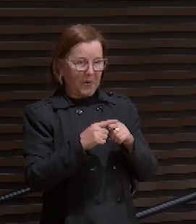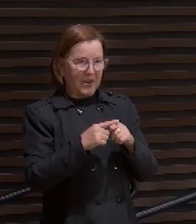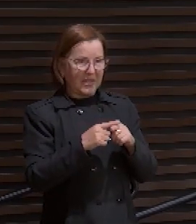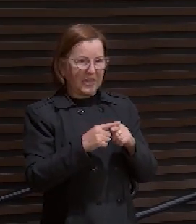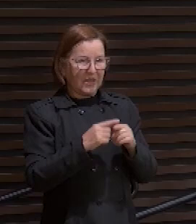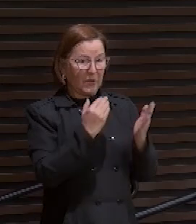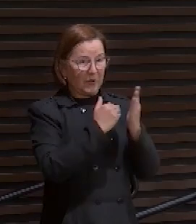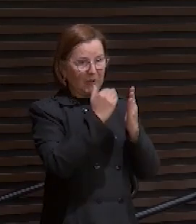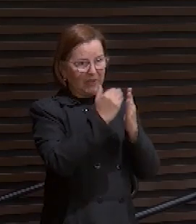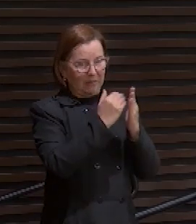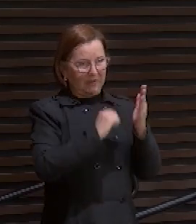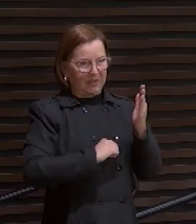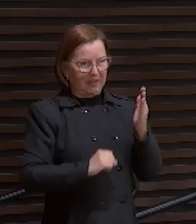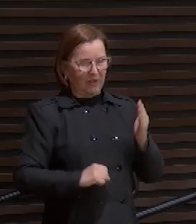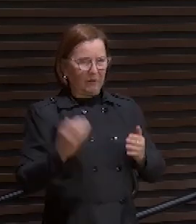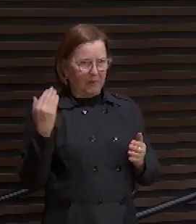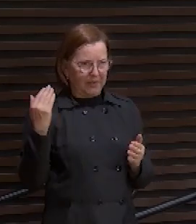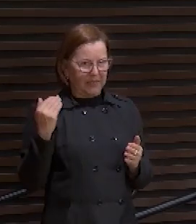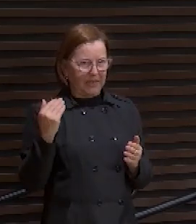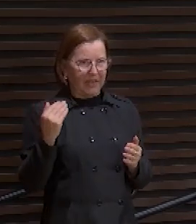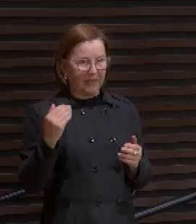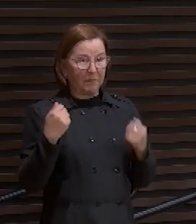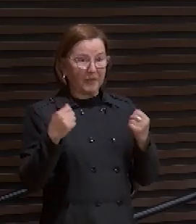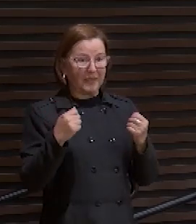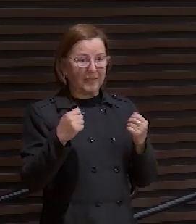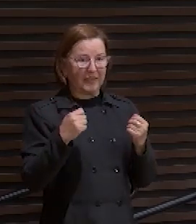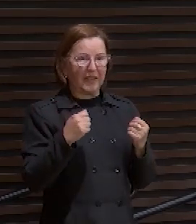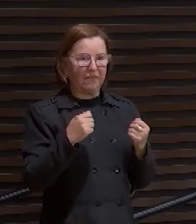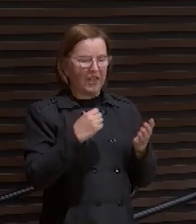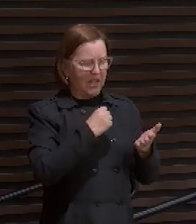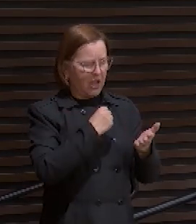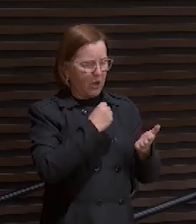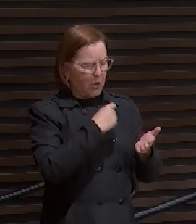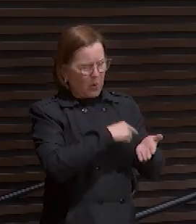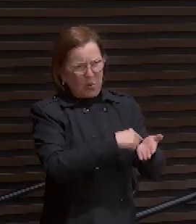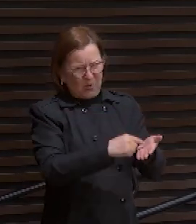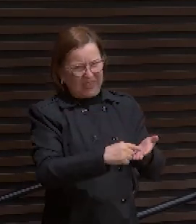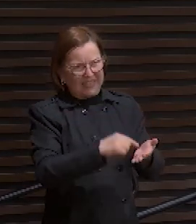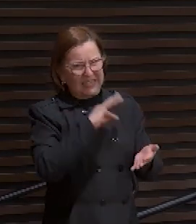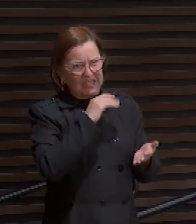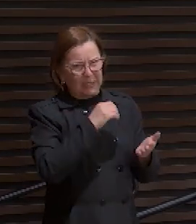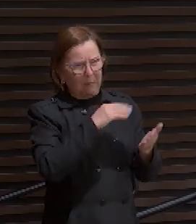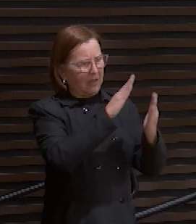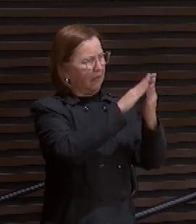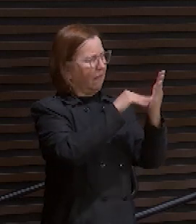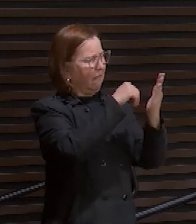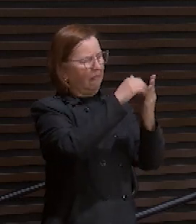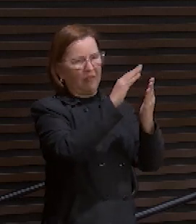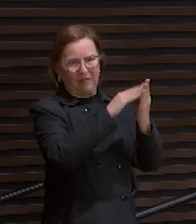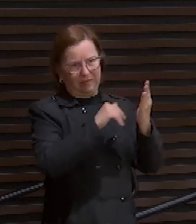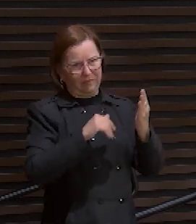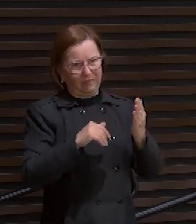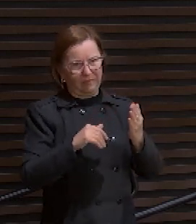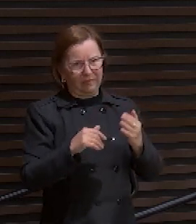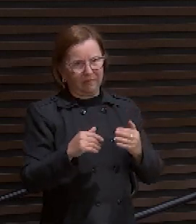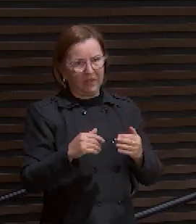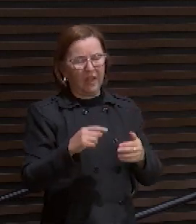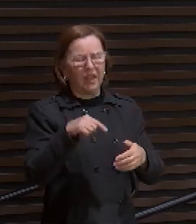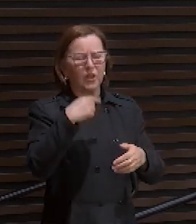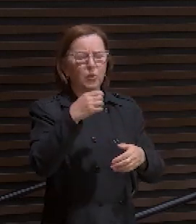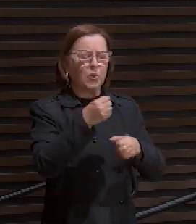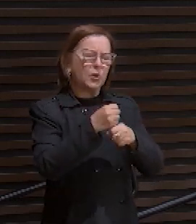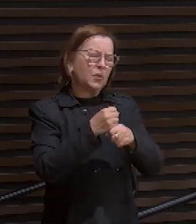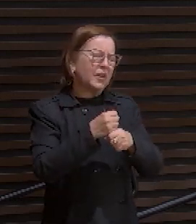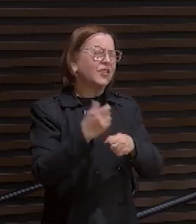o propiciatório, e no outro ano tinha que fazer de novo, e no ano seguinte tinha que fazer outra vez,